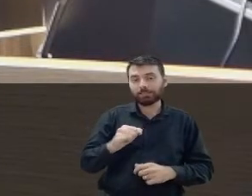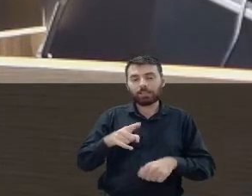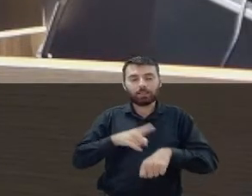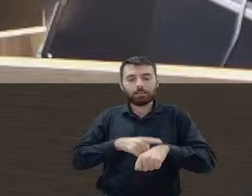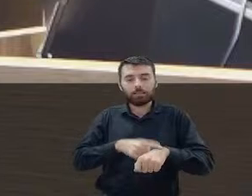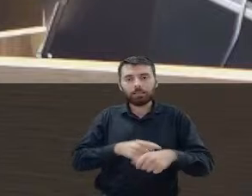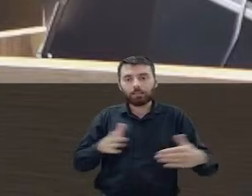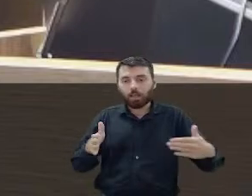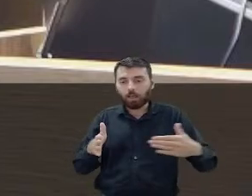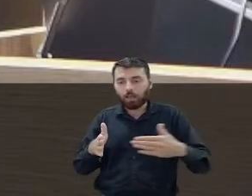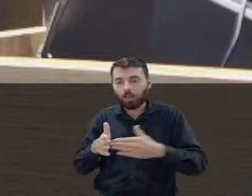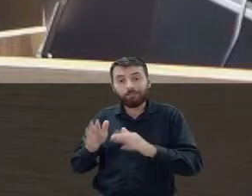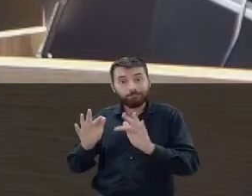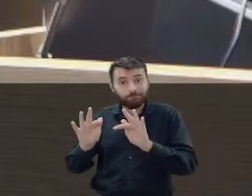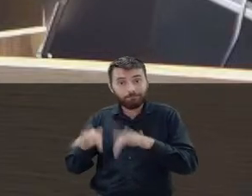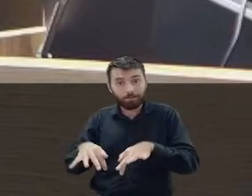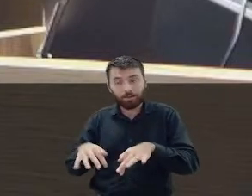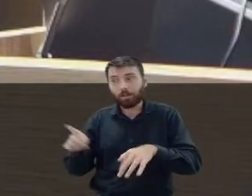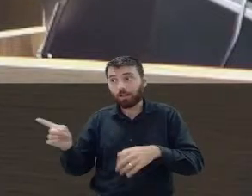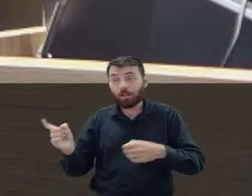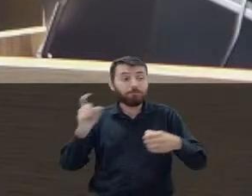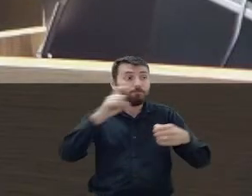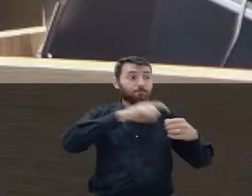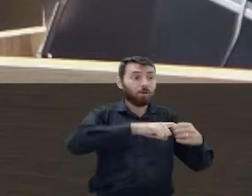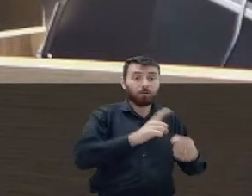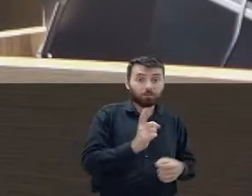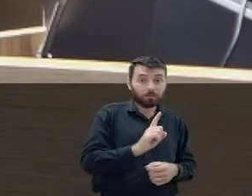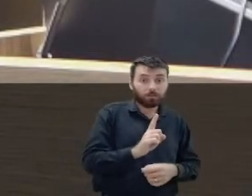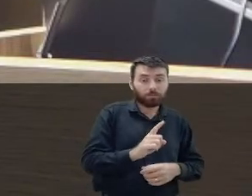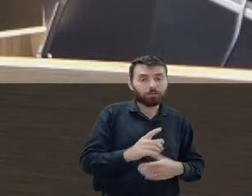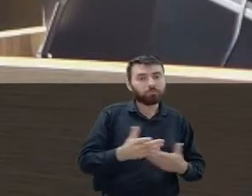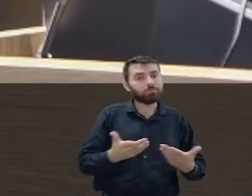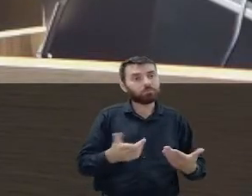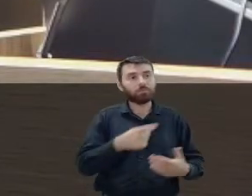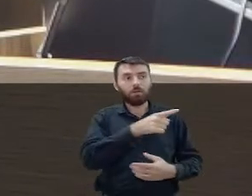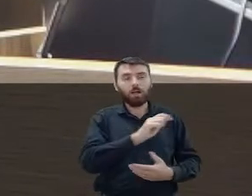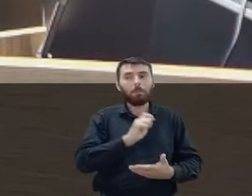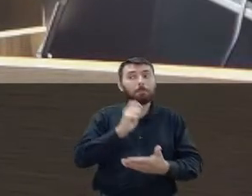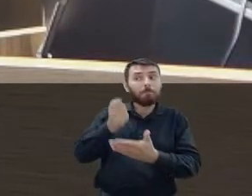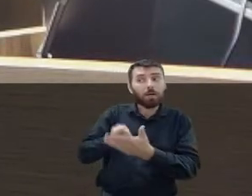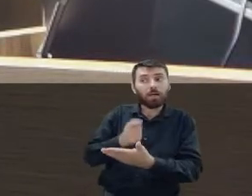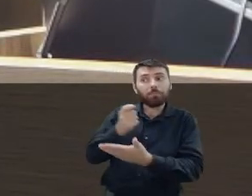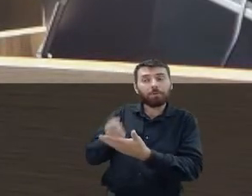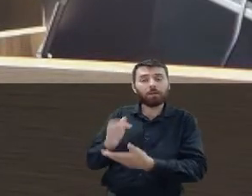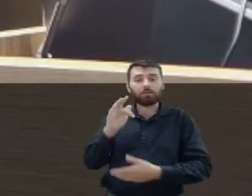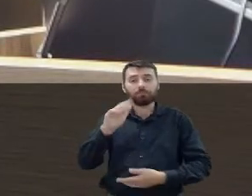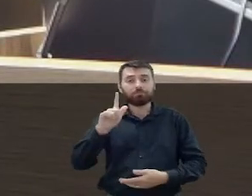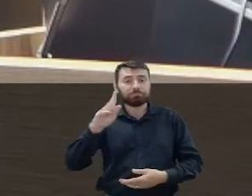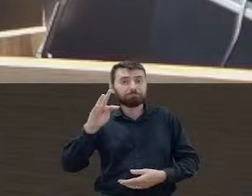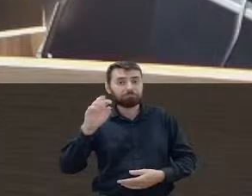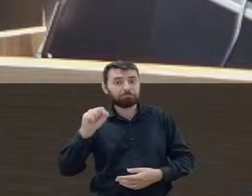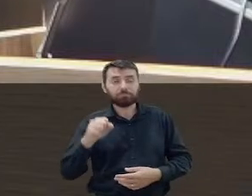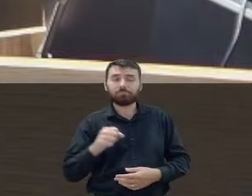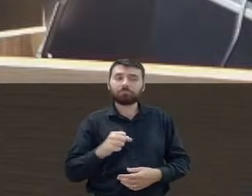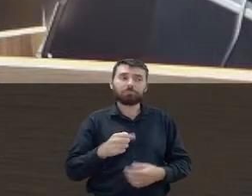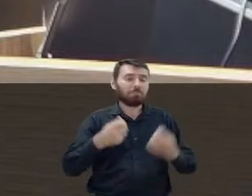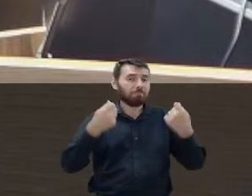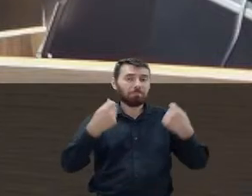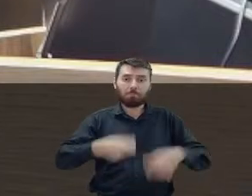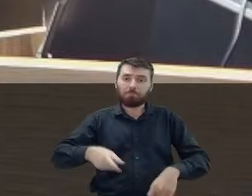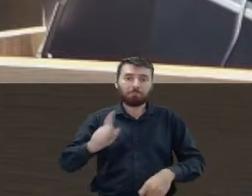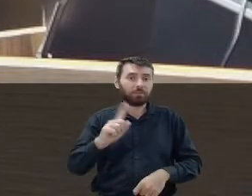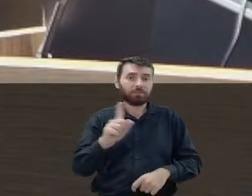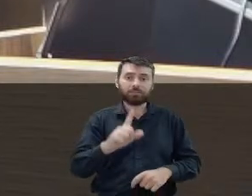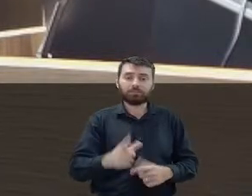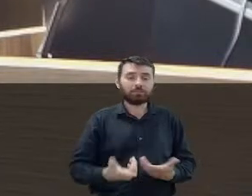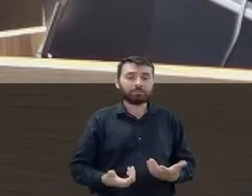de salário, não há fato gerador de contribuições previdenciárias. Diante disso, não há como imputar